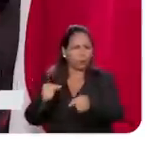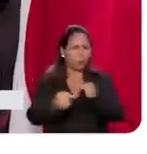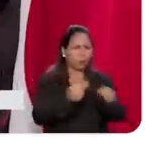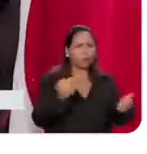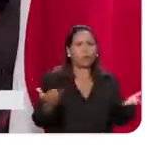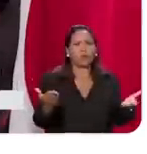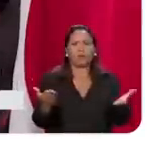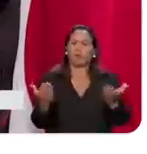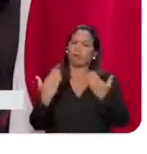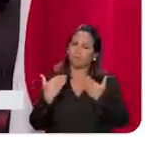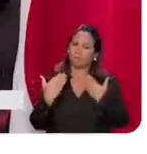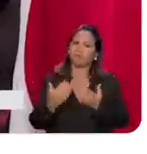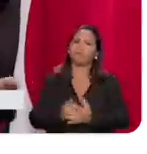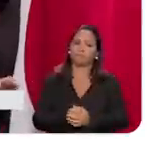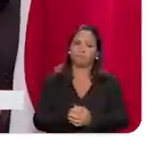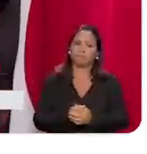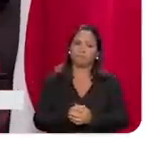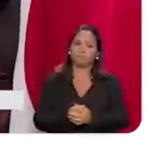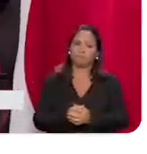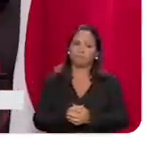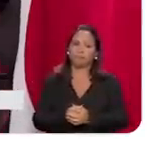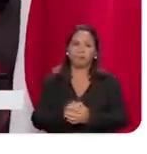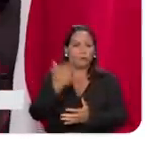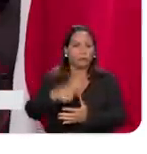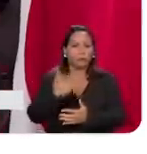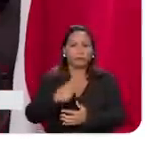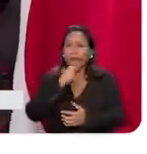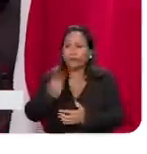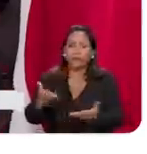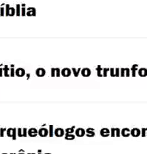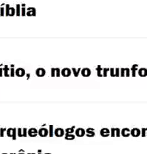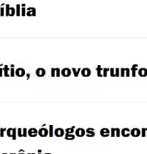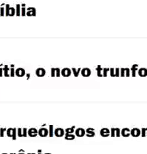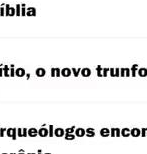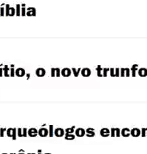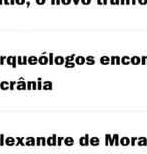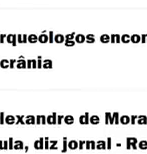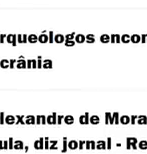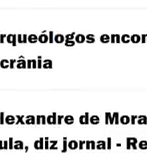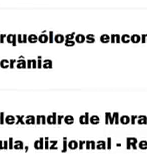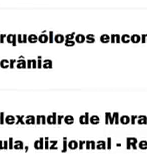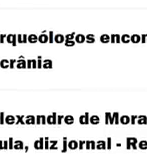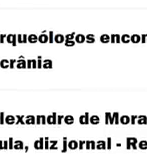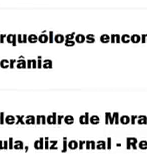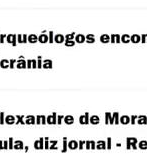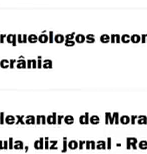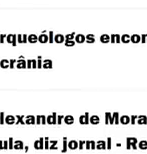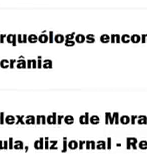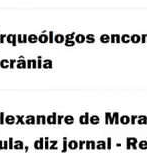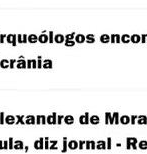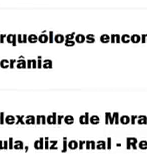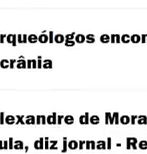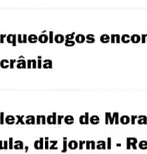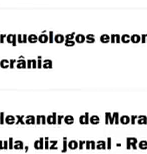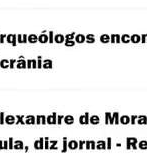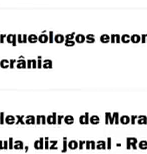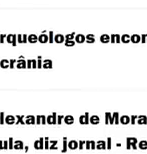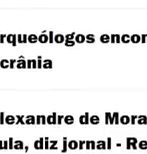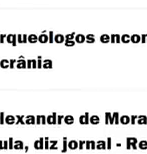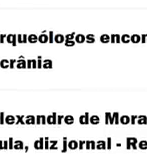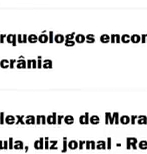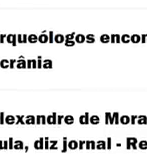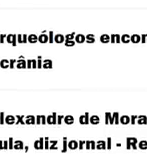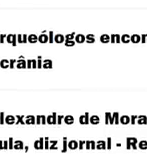talo E aí nós vamos pagar um preço né caríssimo Essa é a grande realidade e aí ele voltou a defender o que uma moeda